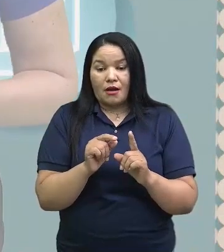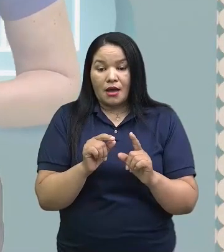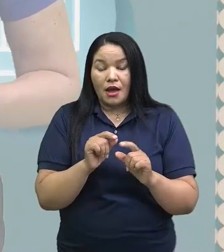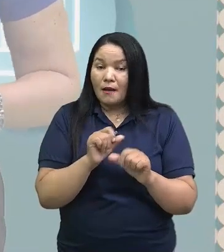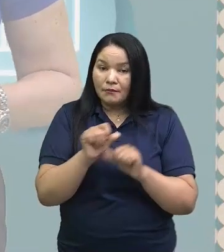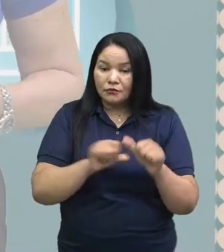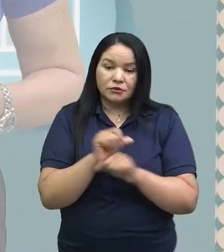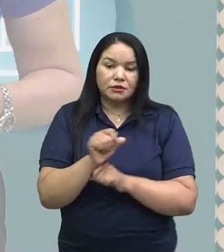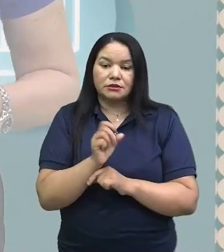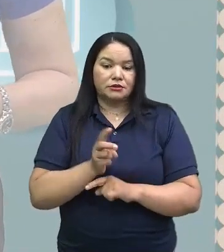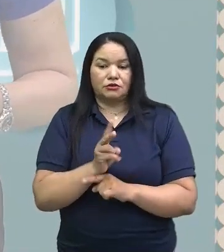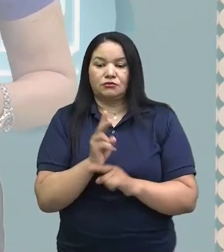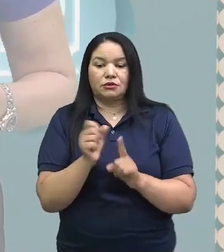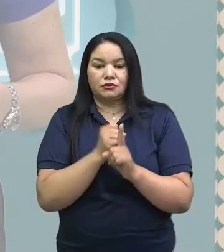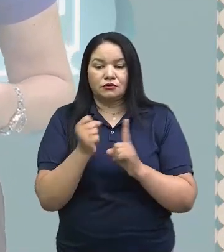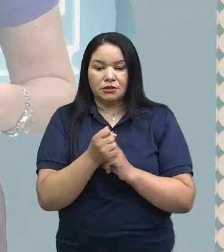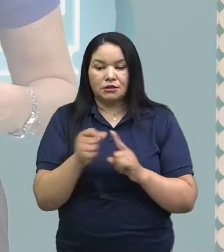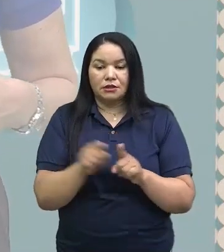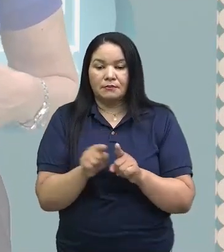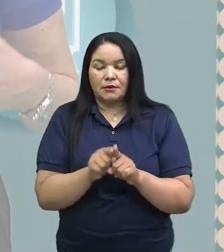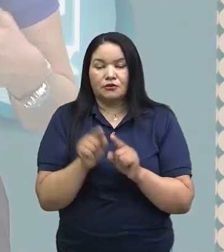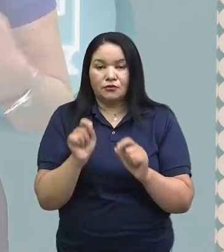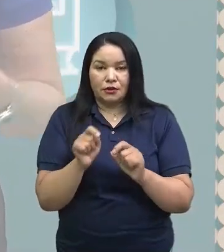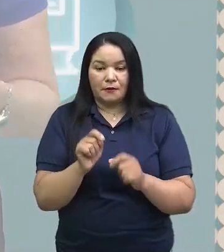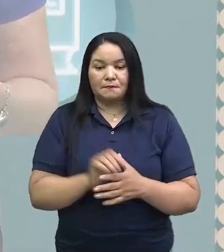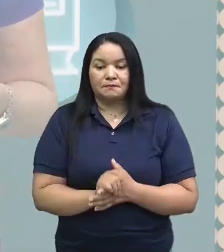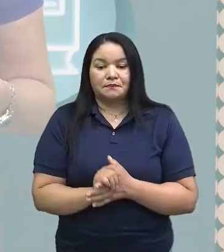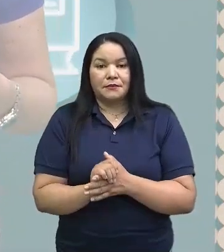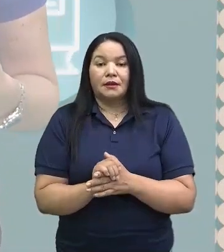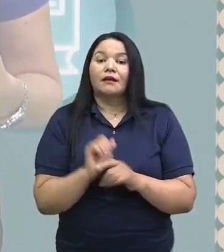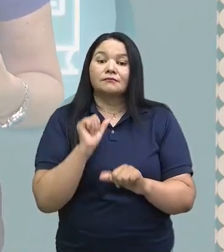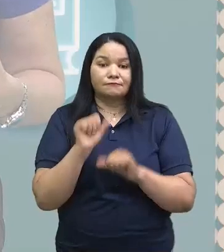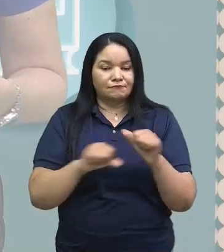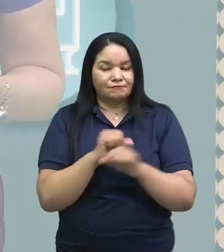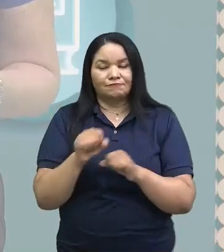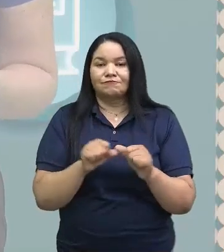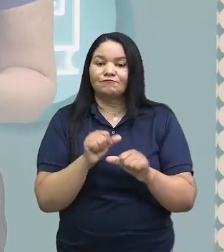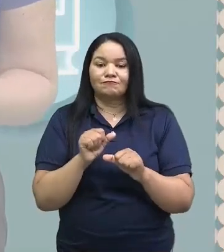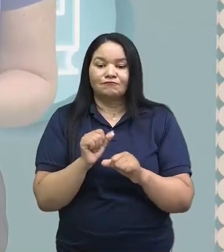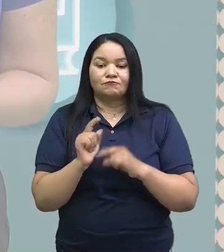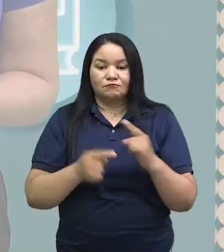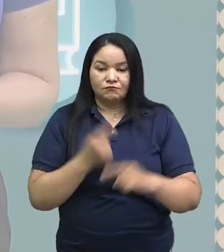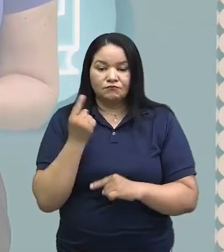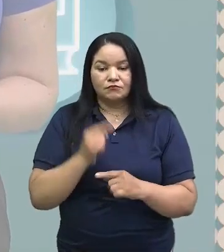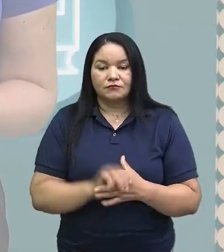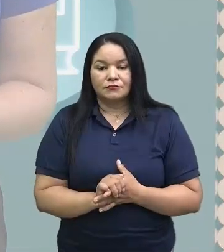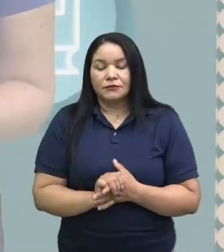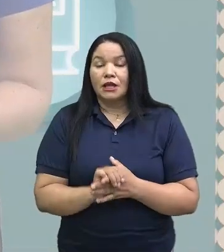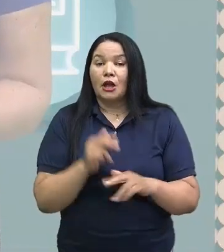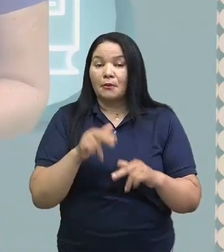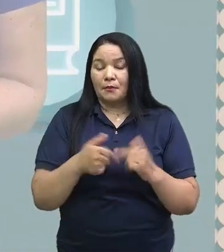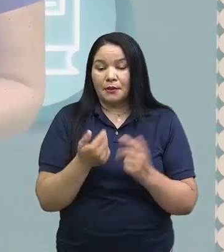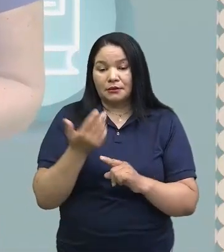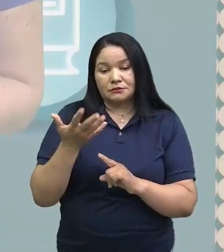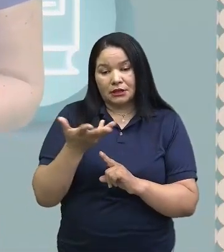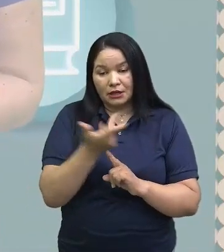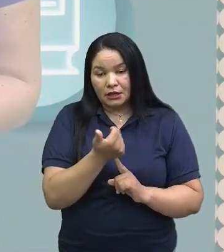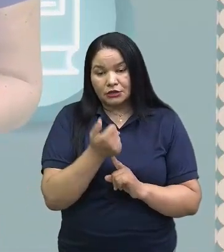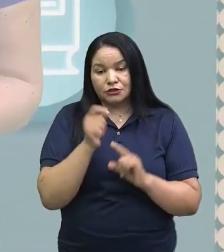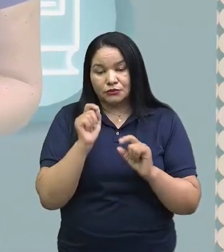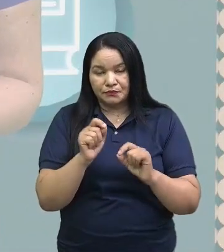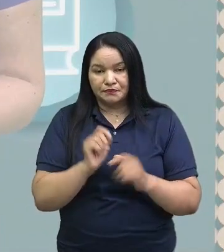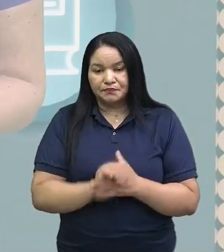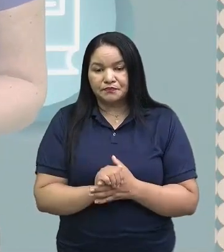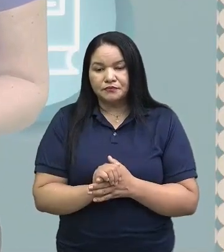da sociedade e, ao mesmo tempo, uma força transformadora. Através da arte, as interações sociais